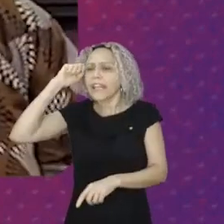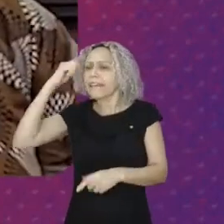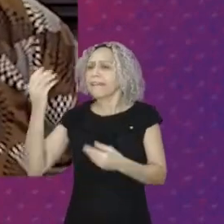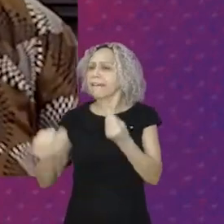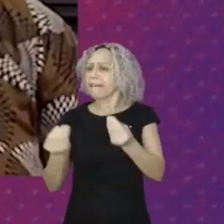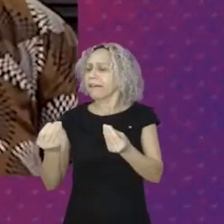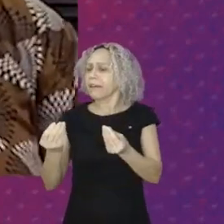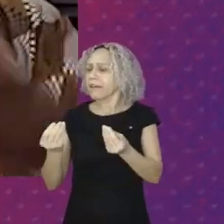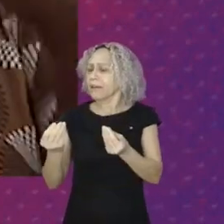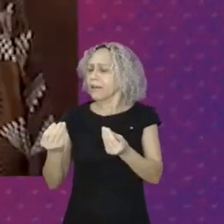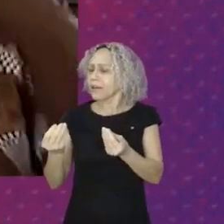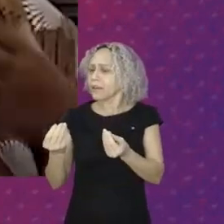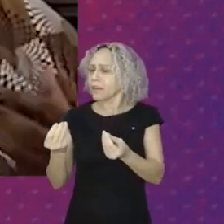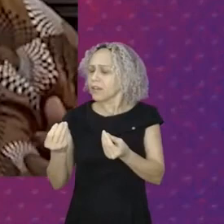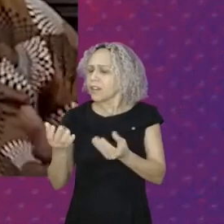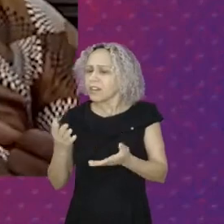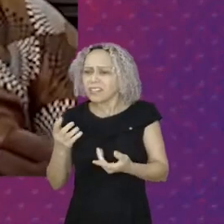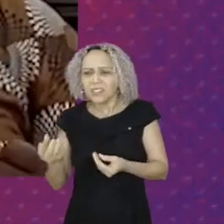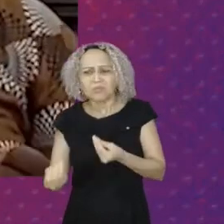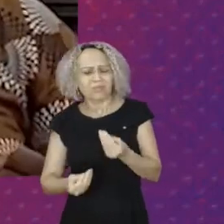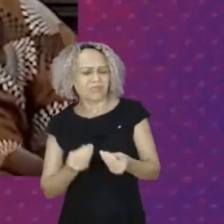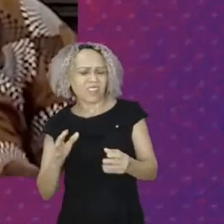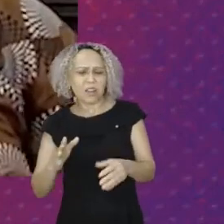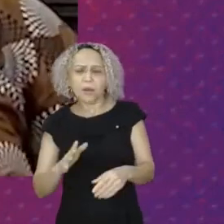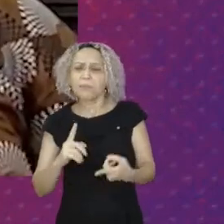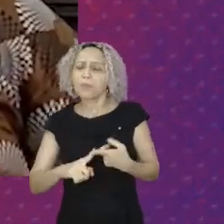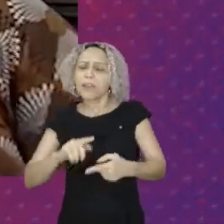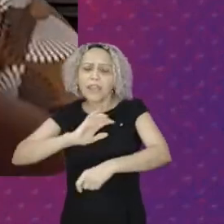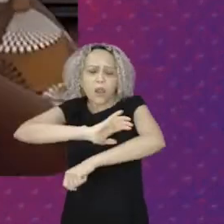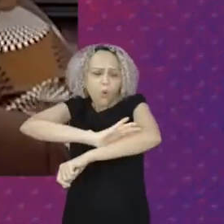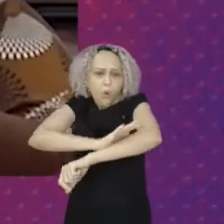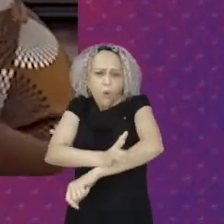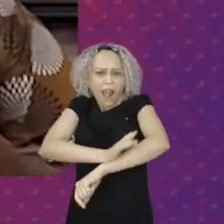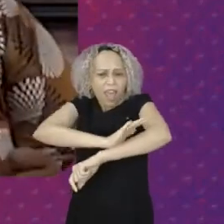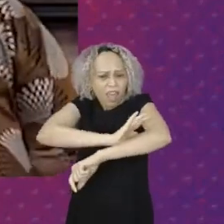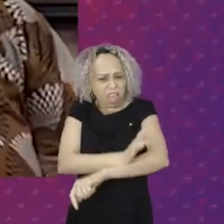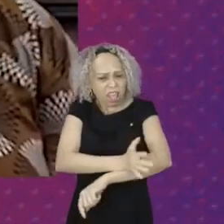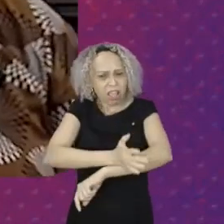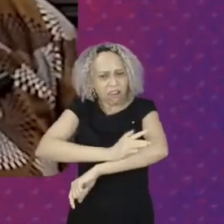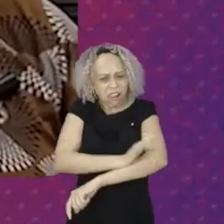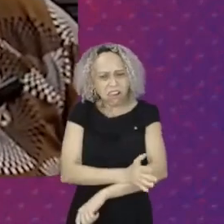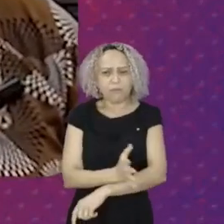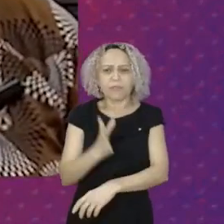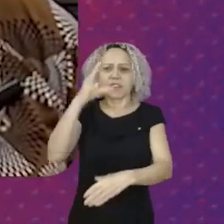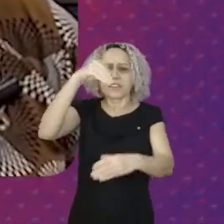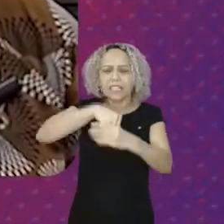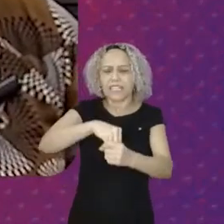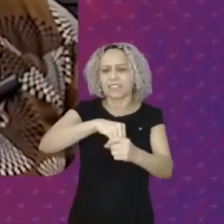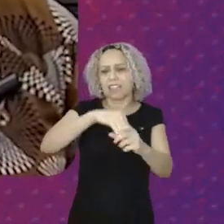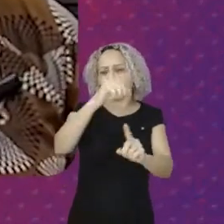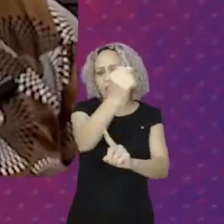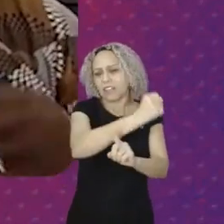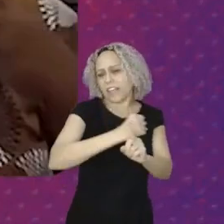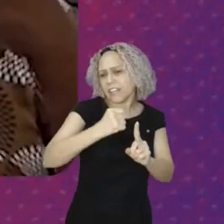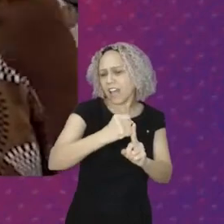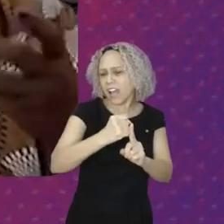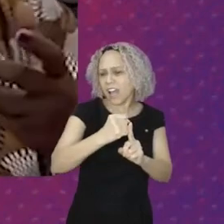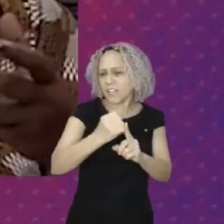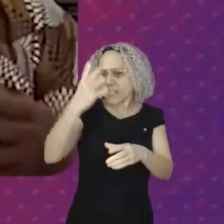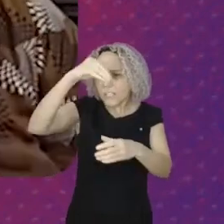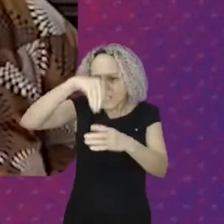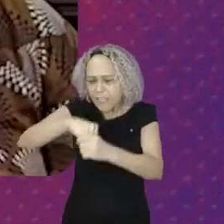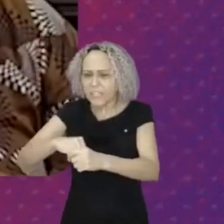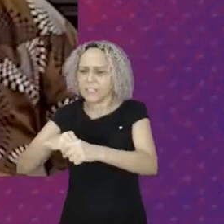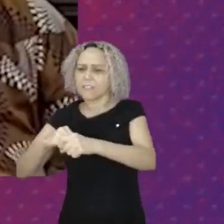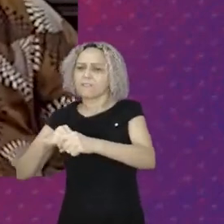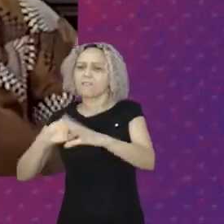entranhado. Ele está entranhado na nossa sociedade e nas nossas instituições. Nós não estamos